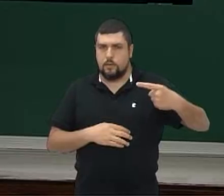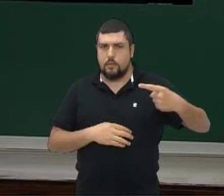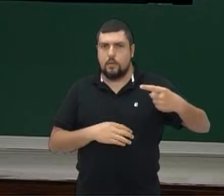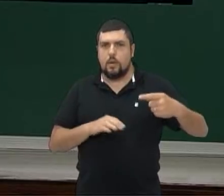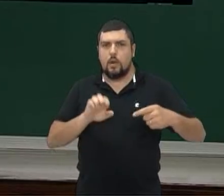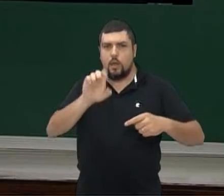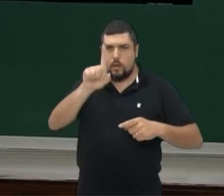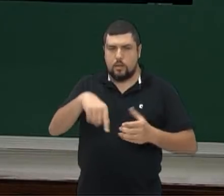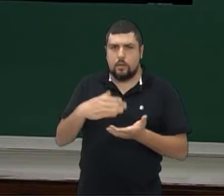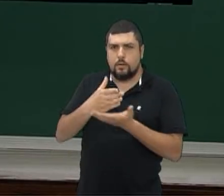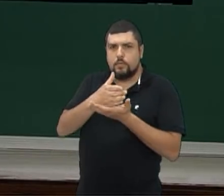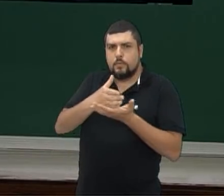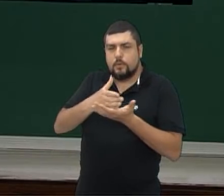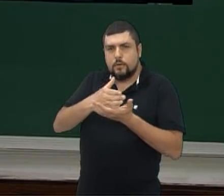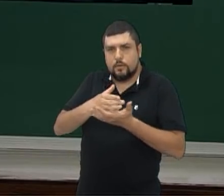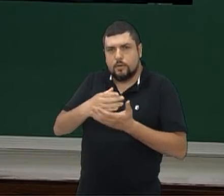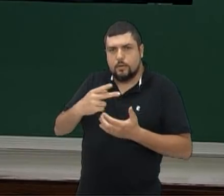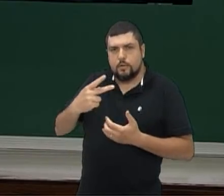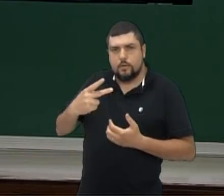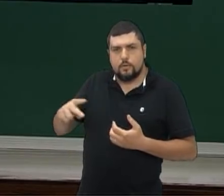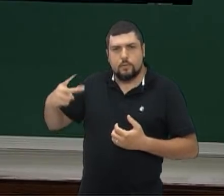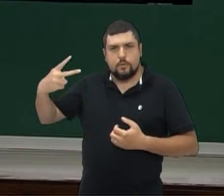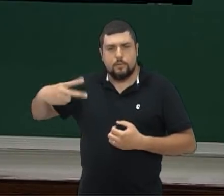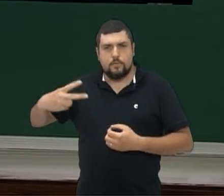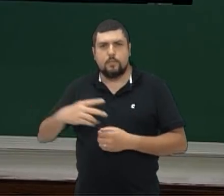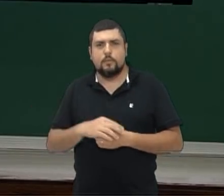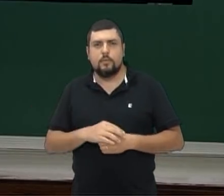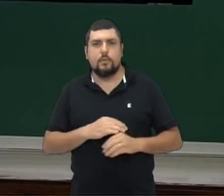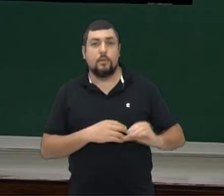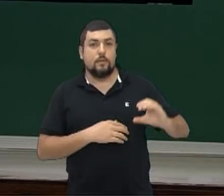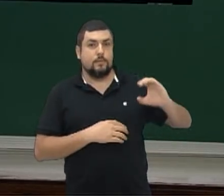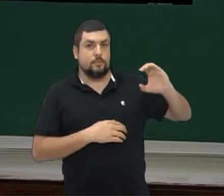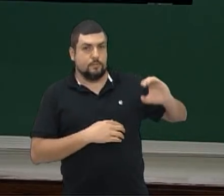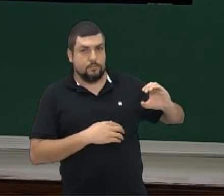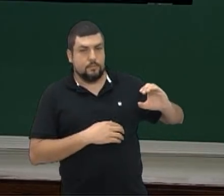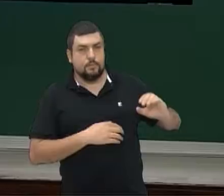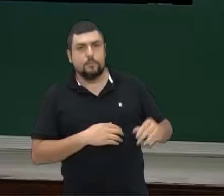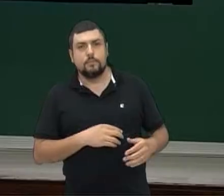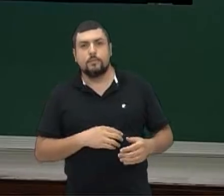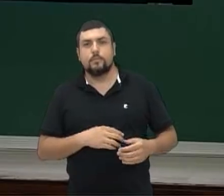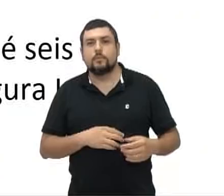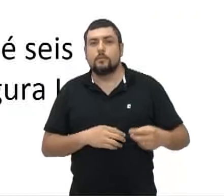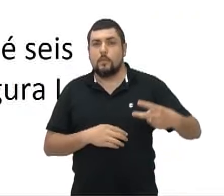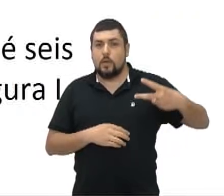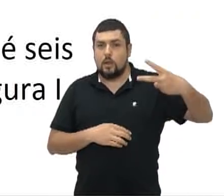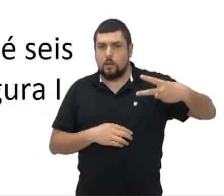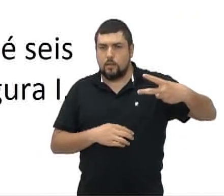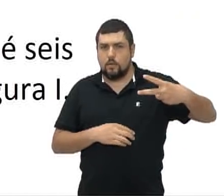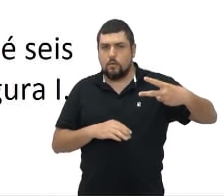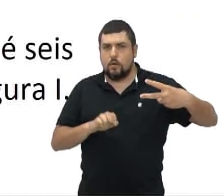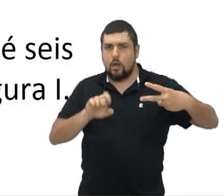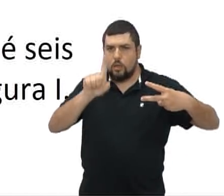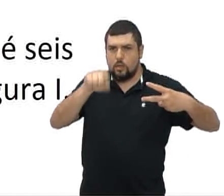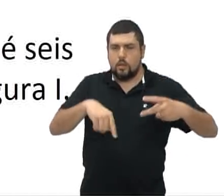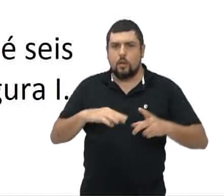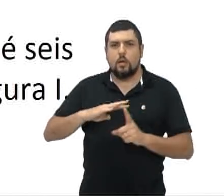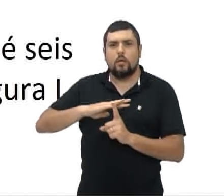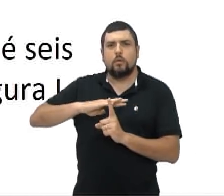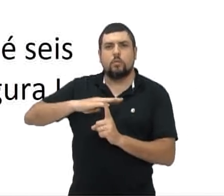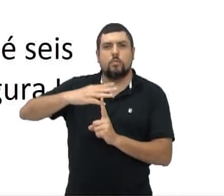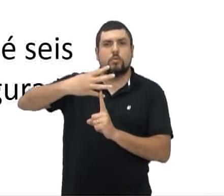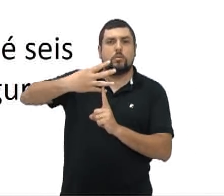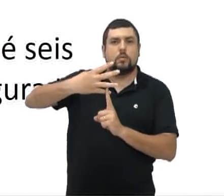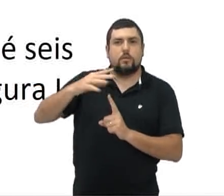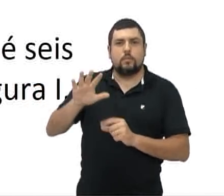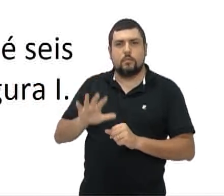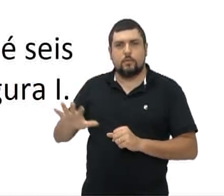a metade da área da figura 2, a letra C, a área da figura 2 é 4 vezes a